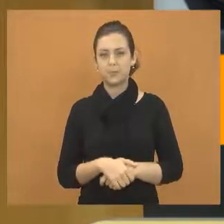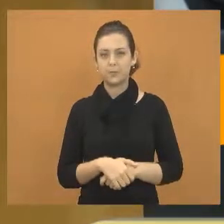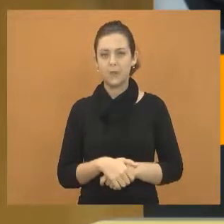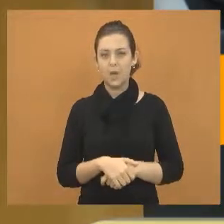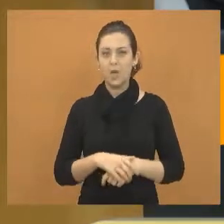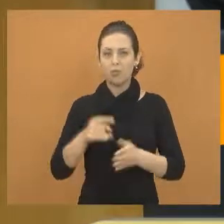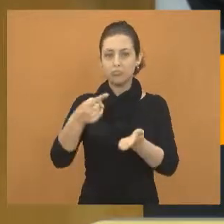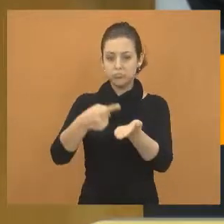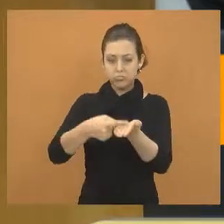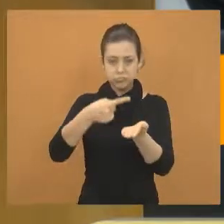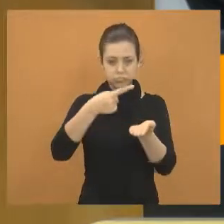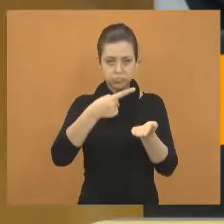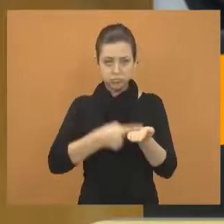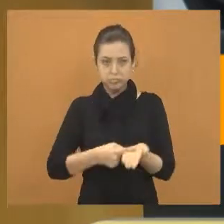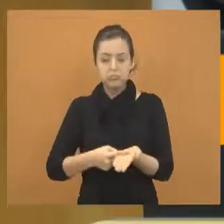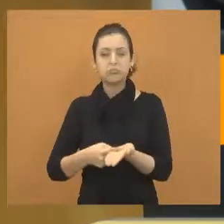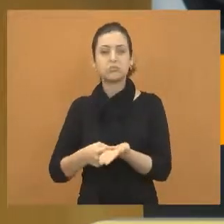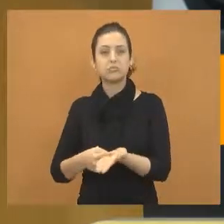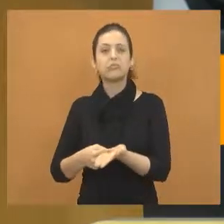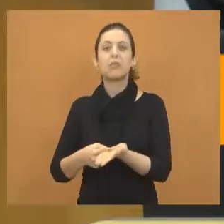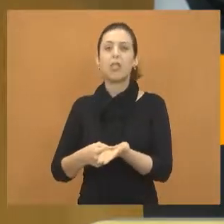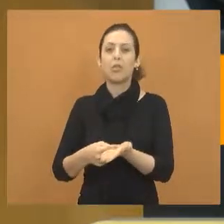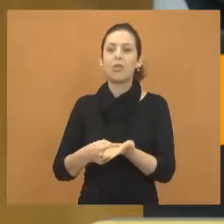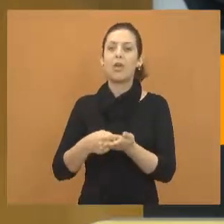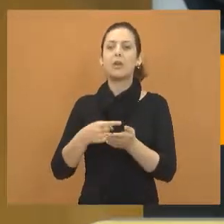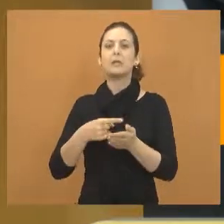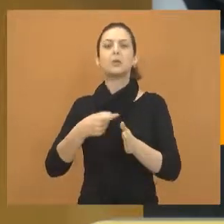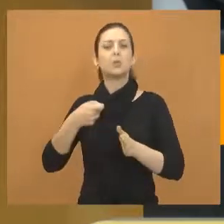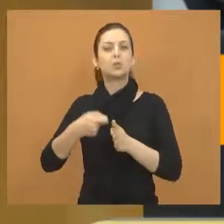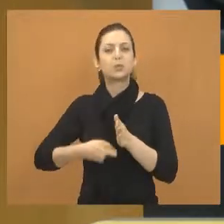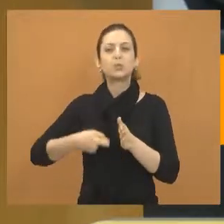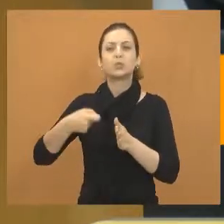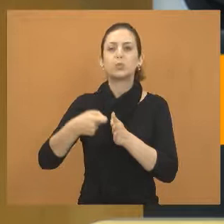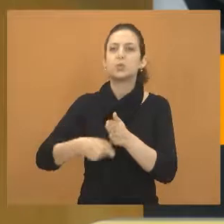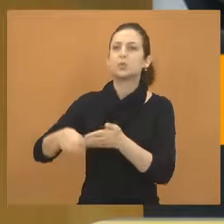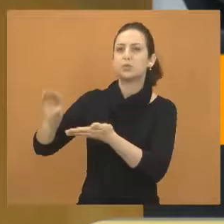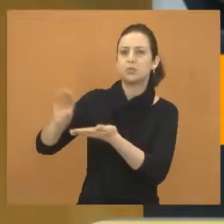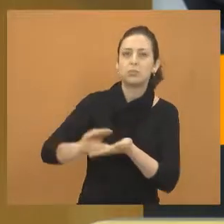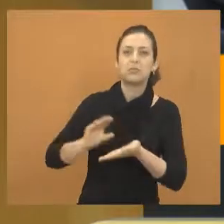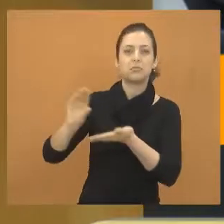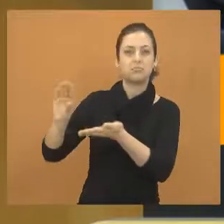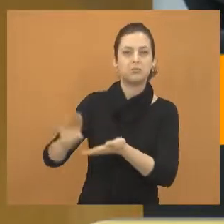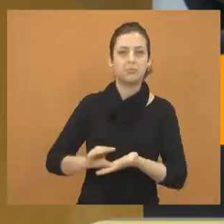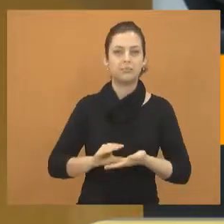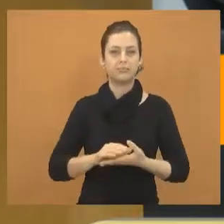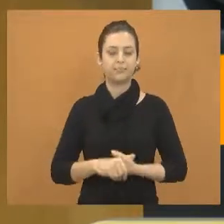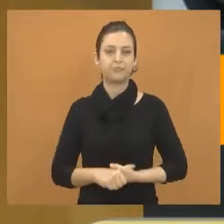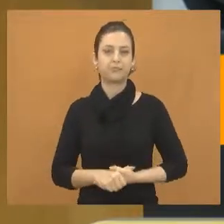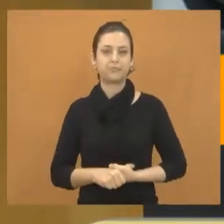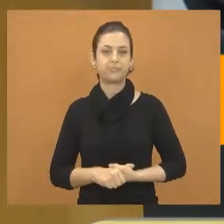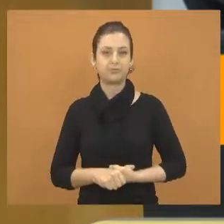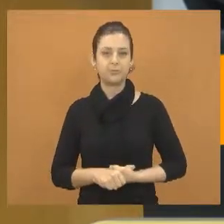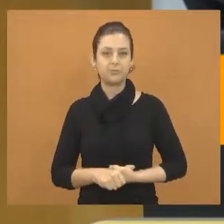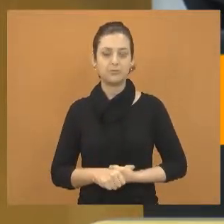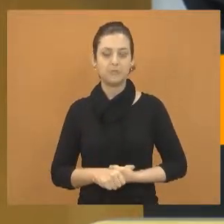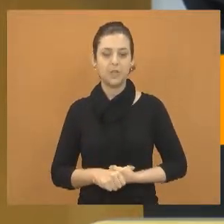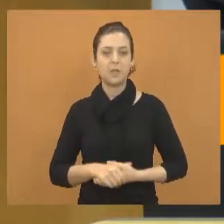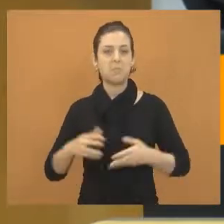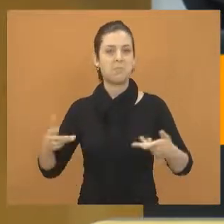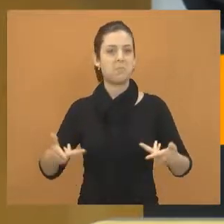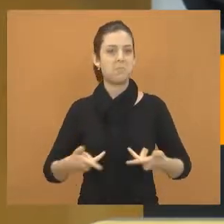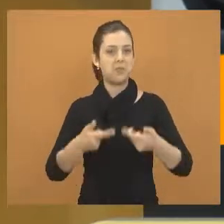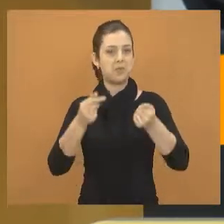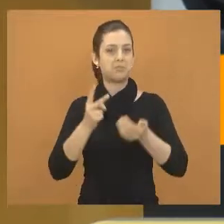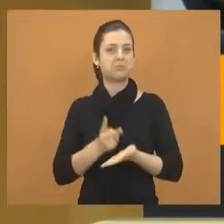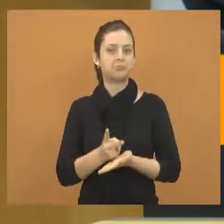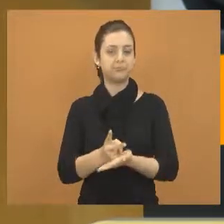aí o compromisso de estar correndo atrás para trazer emendas, para melhorar cada vez